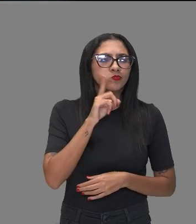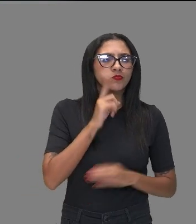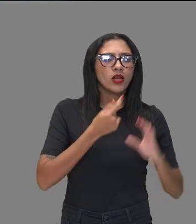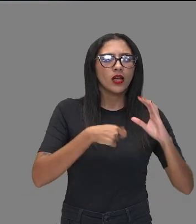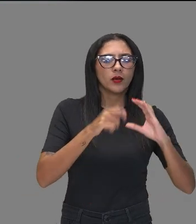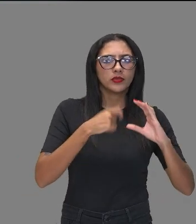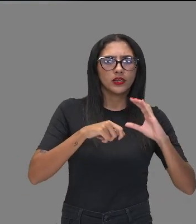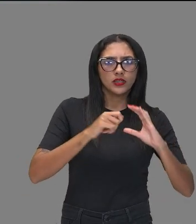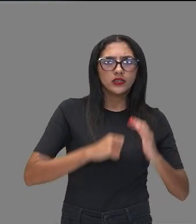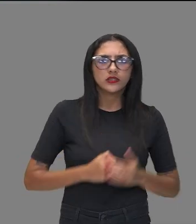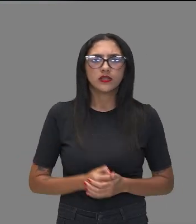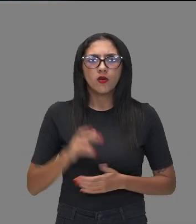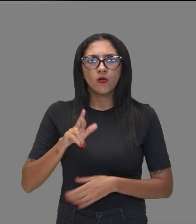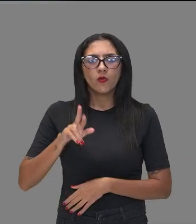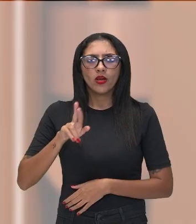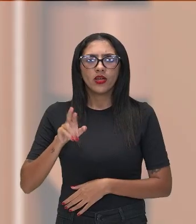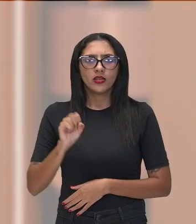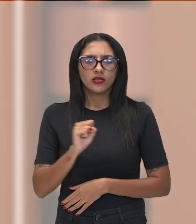Soviética socialista.